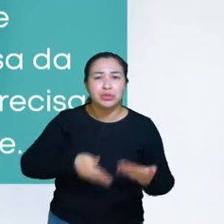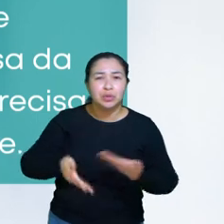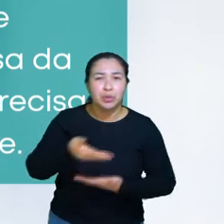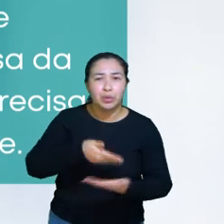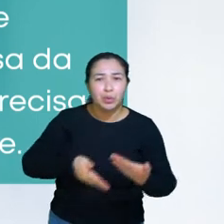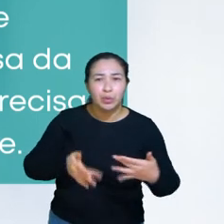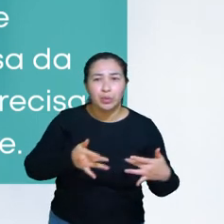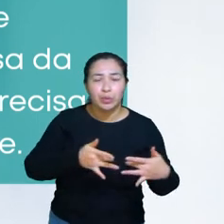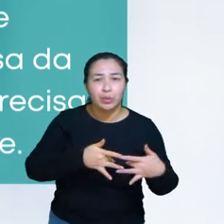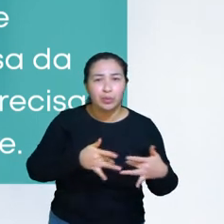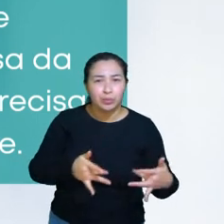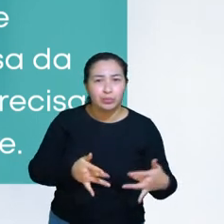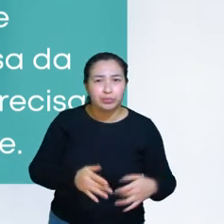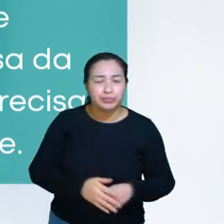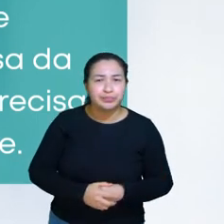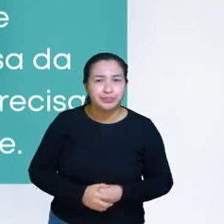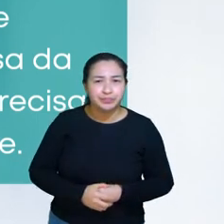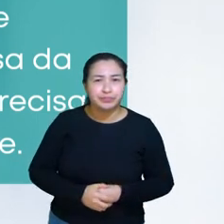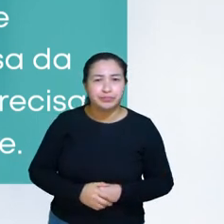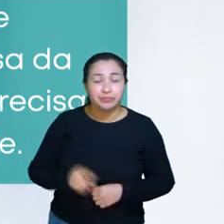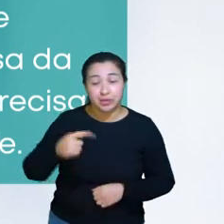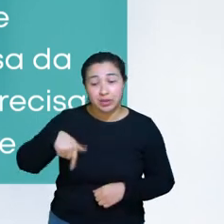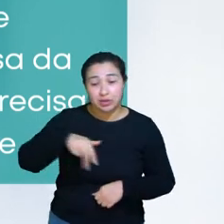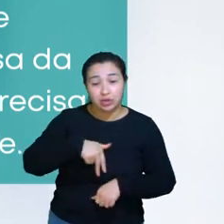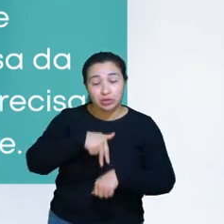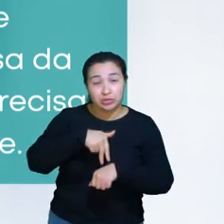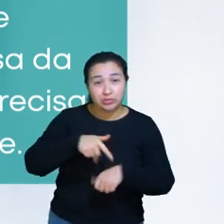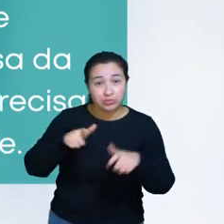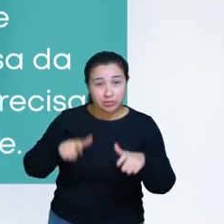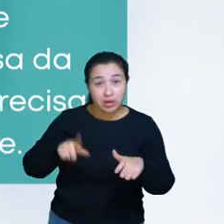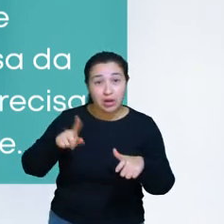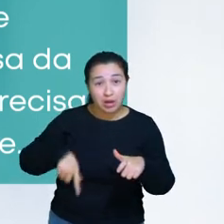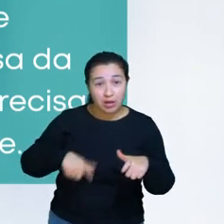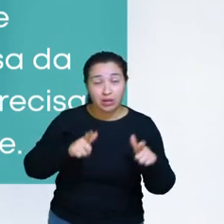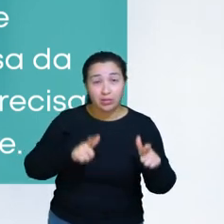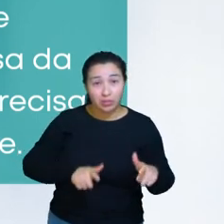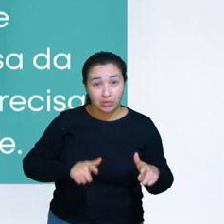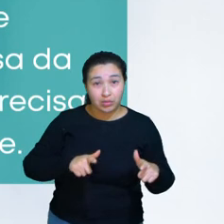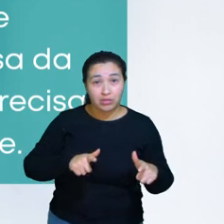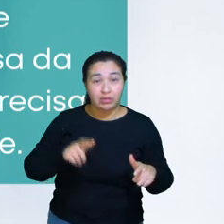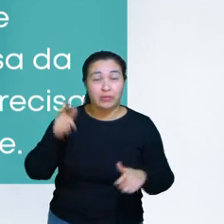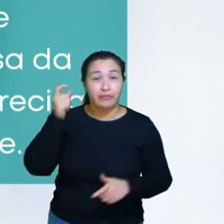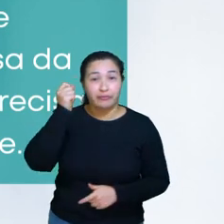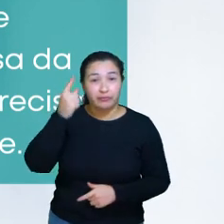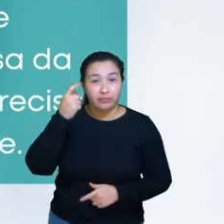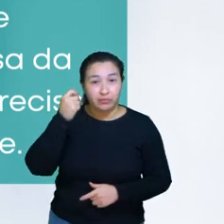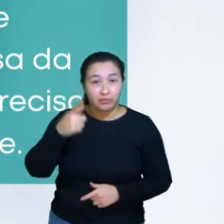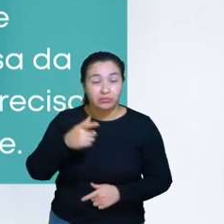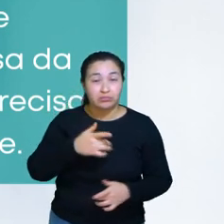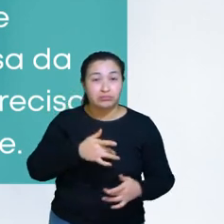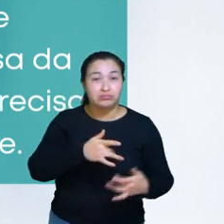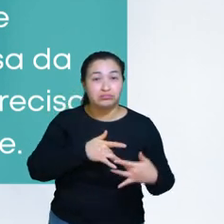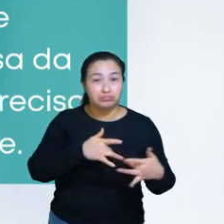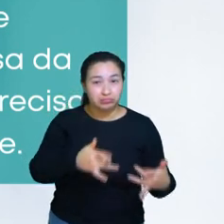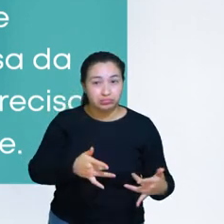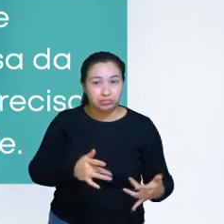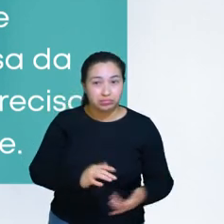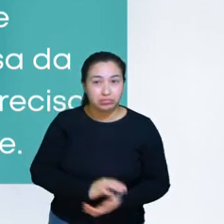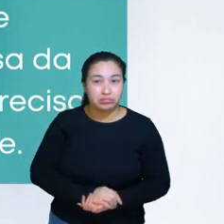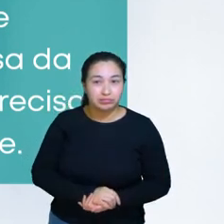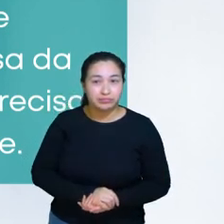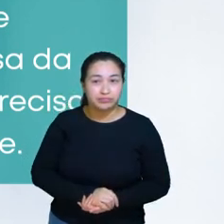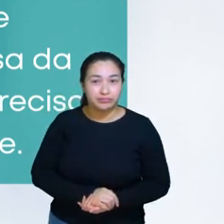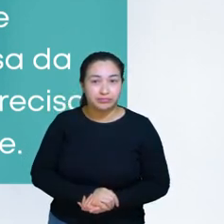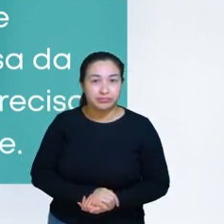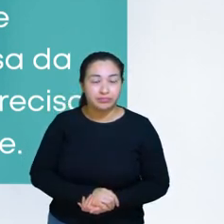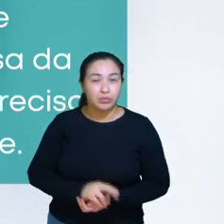aqui a fala o nosso local de fala aqui é da Universidade Comunitária Então e o próprio nome né a